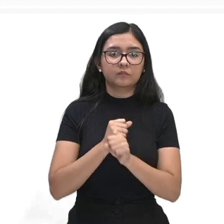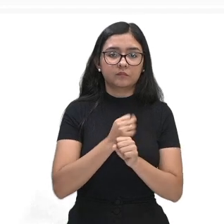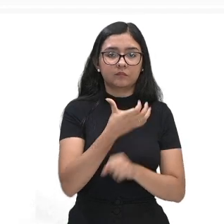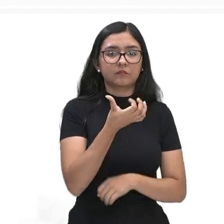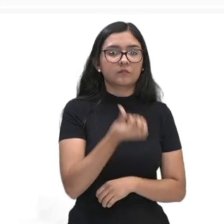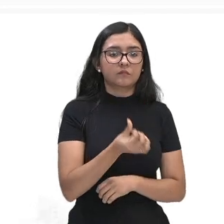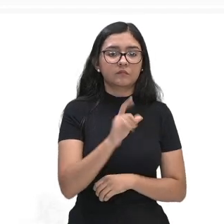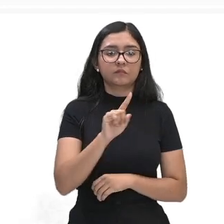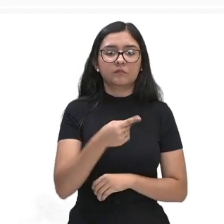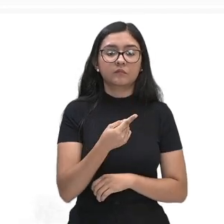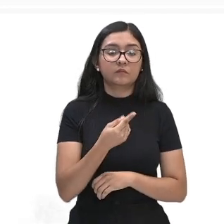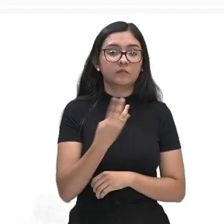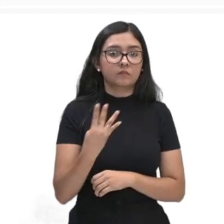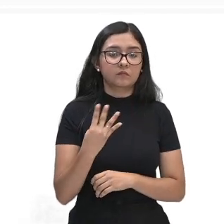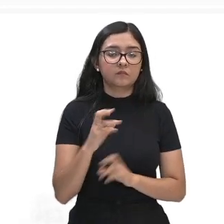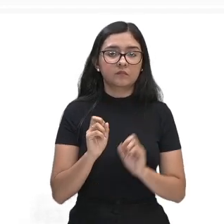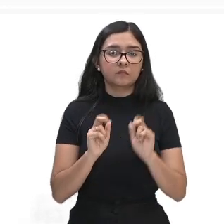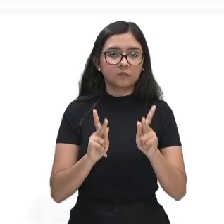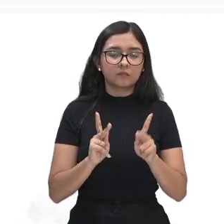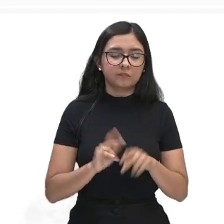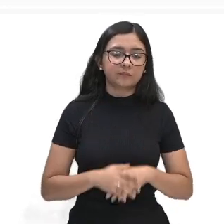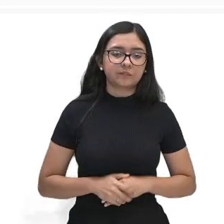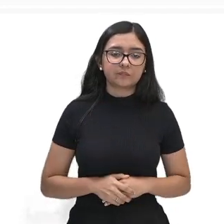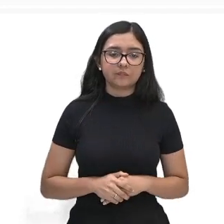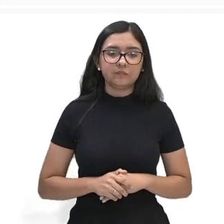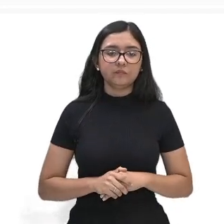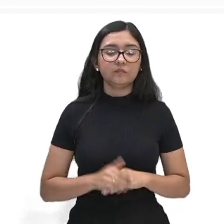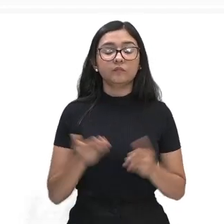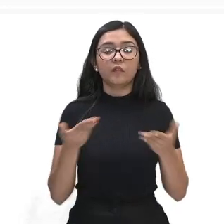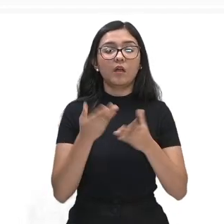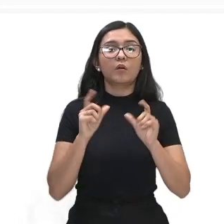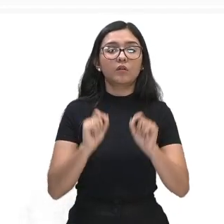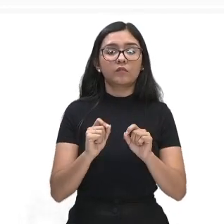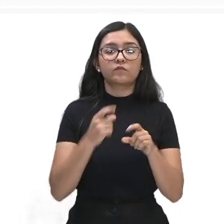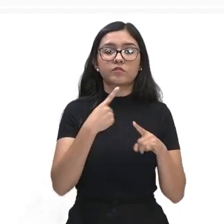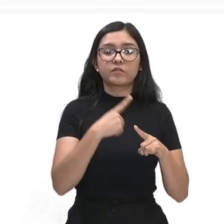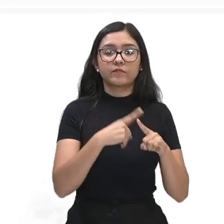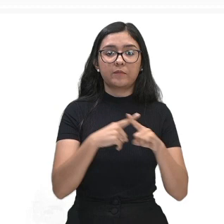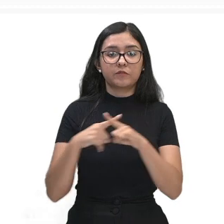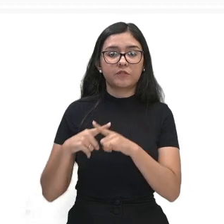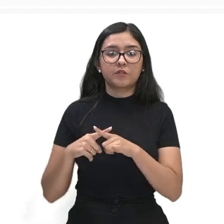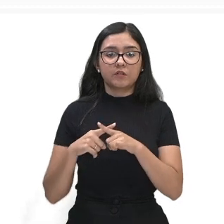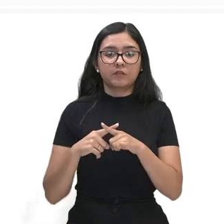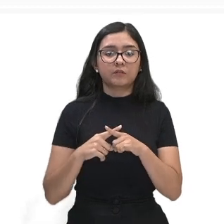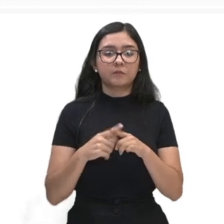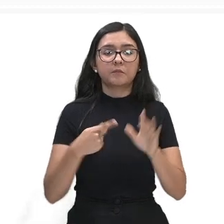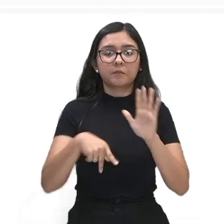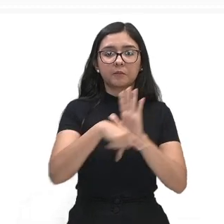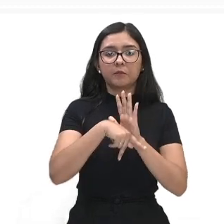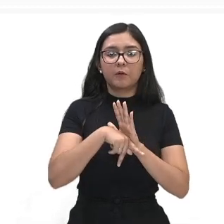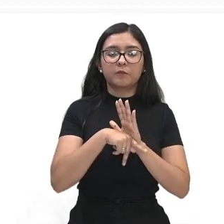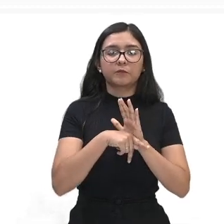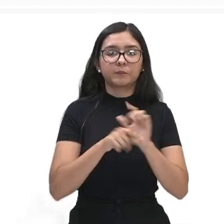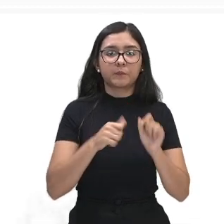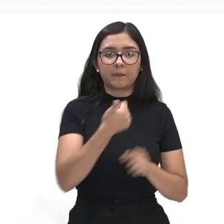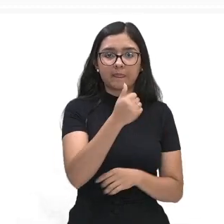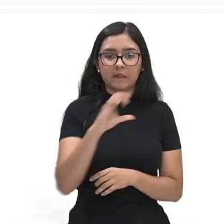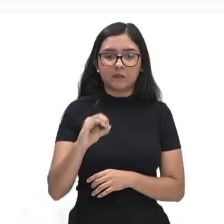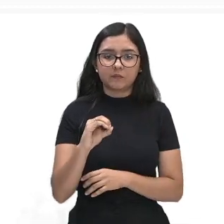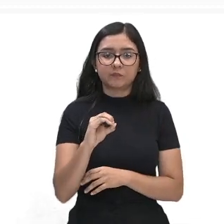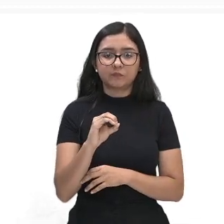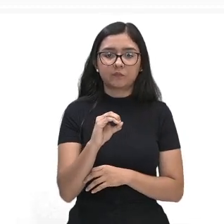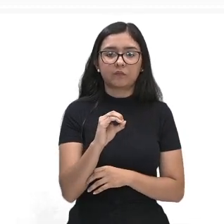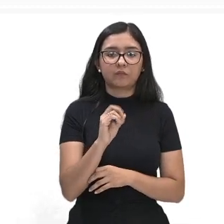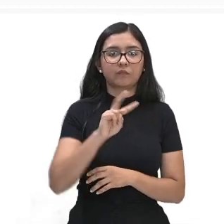6,4. Tá bom? E aí, agora eu multiplico as potências de base 10. Eu multiplico 10 a